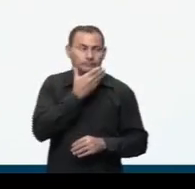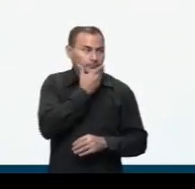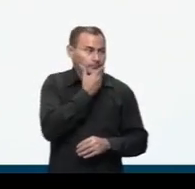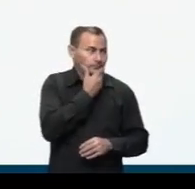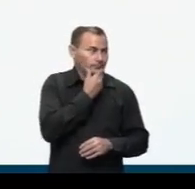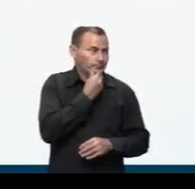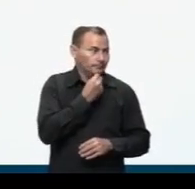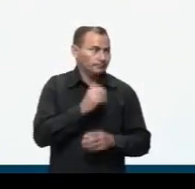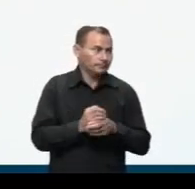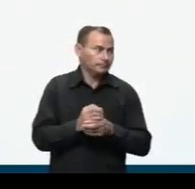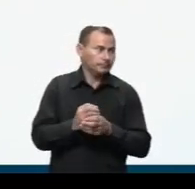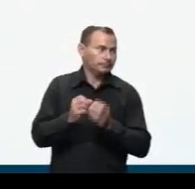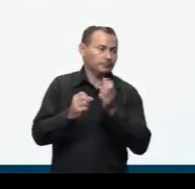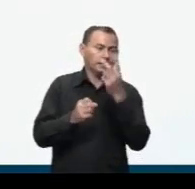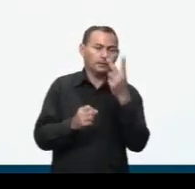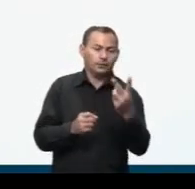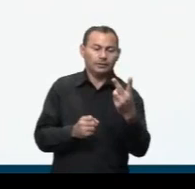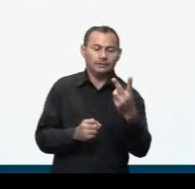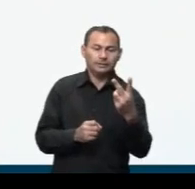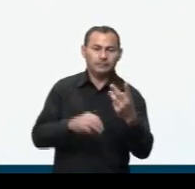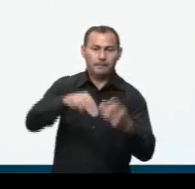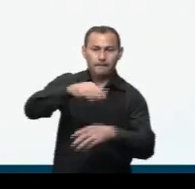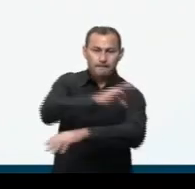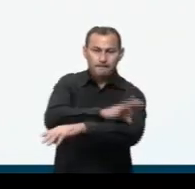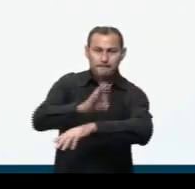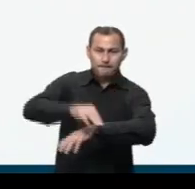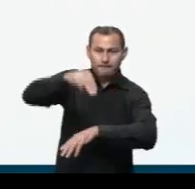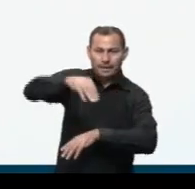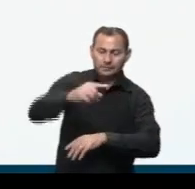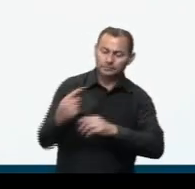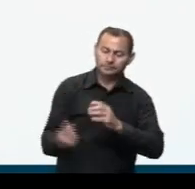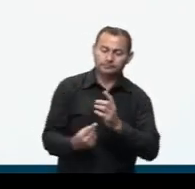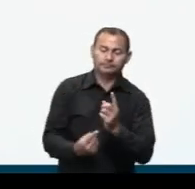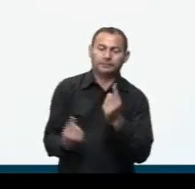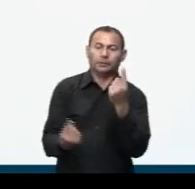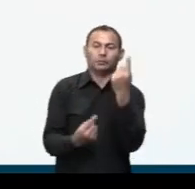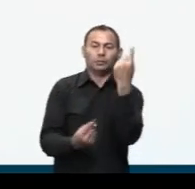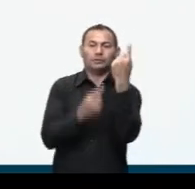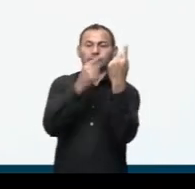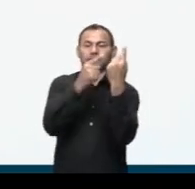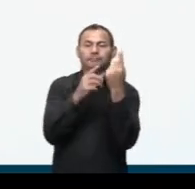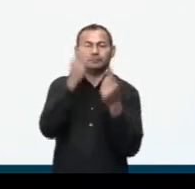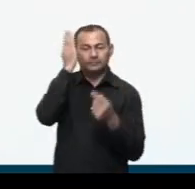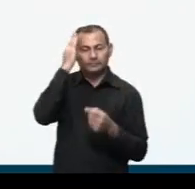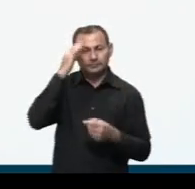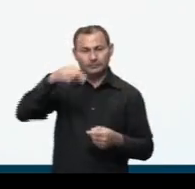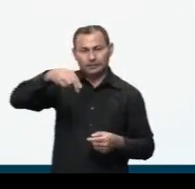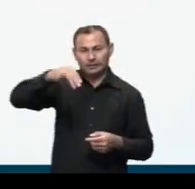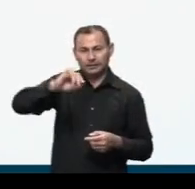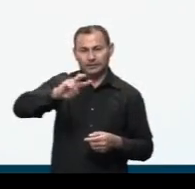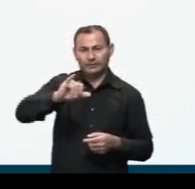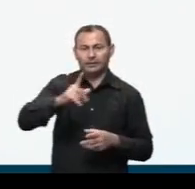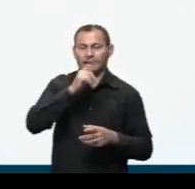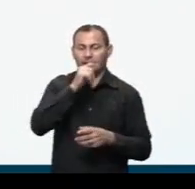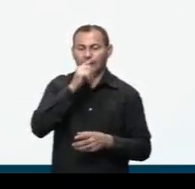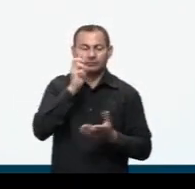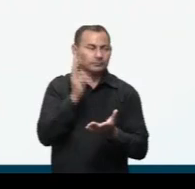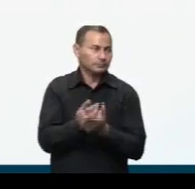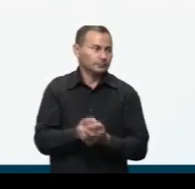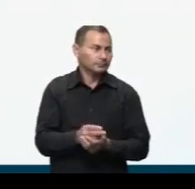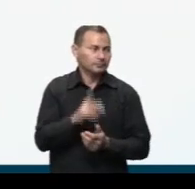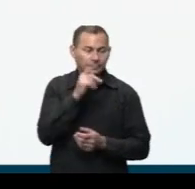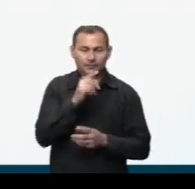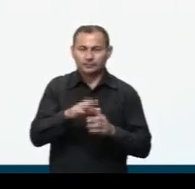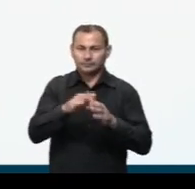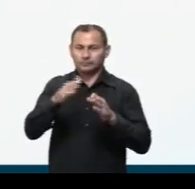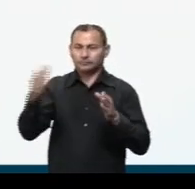está com a mangueira segurando a 2 metros. Aí eu sei que esse nível da água aqui é o mesmo nível da